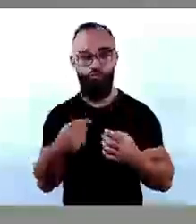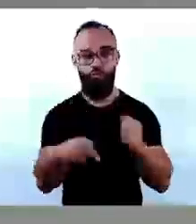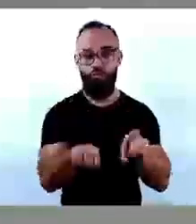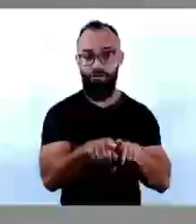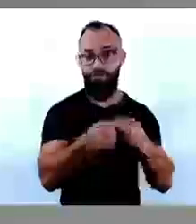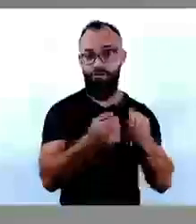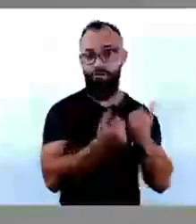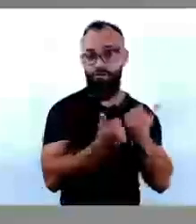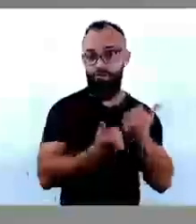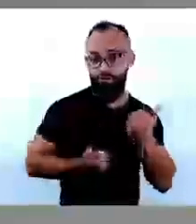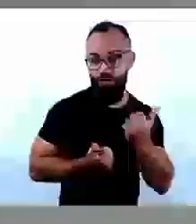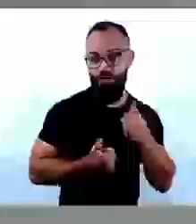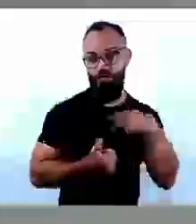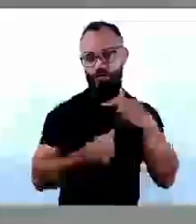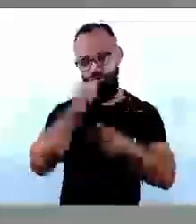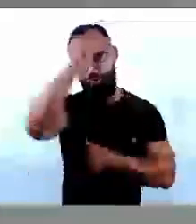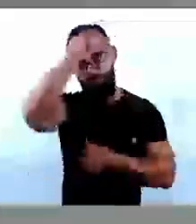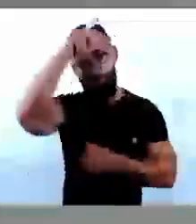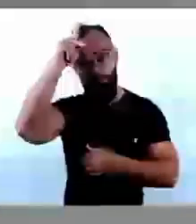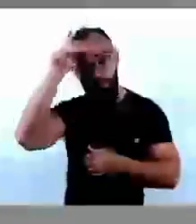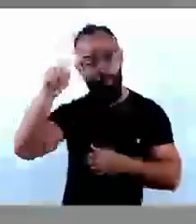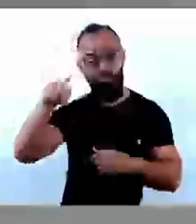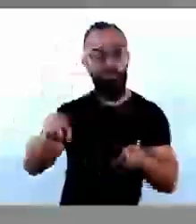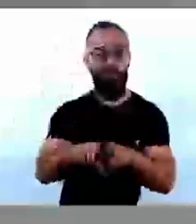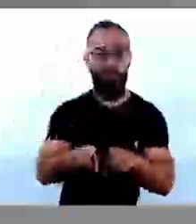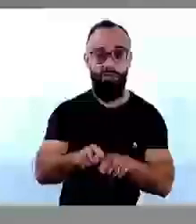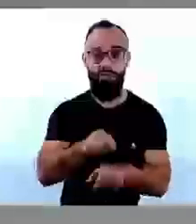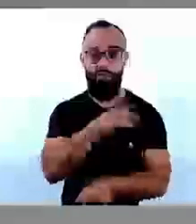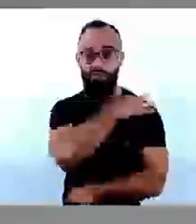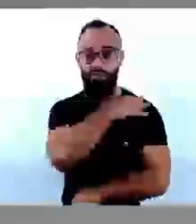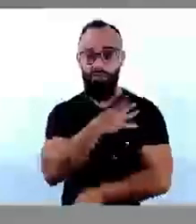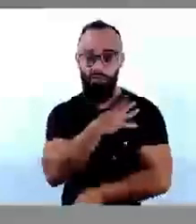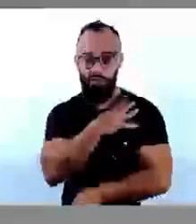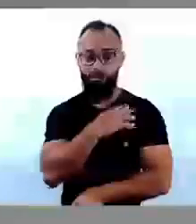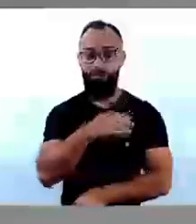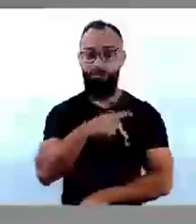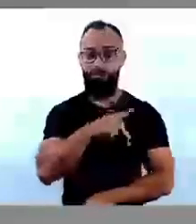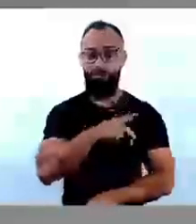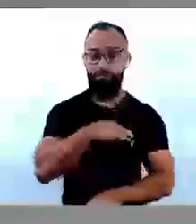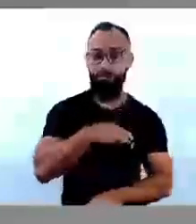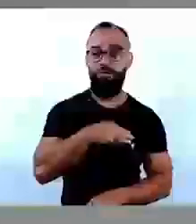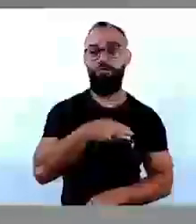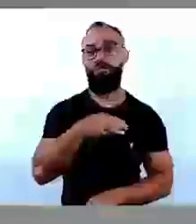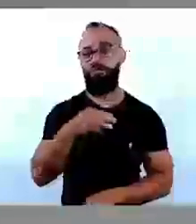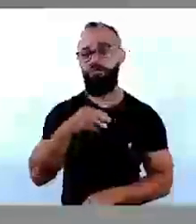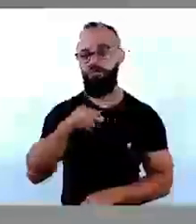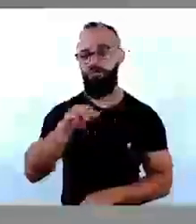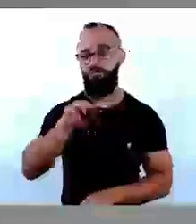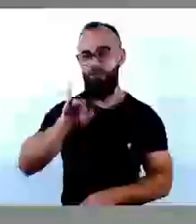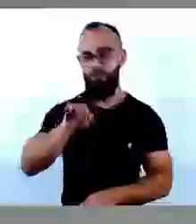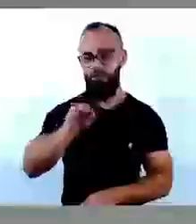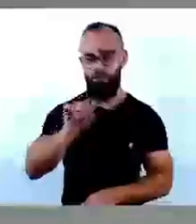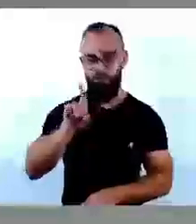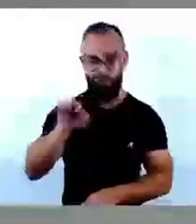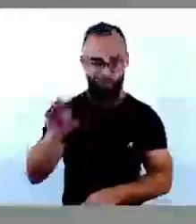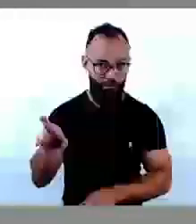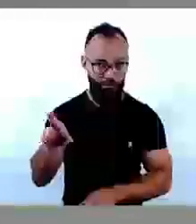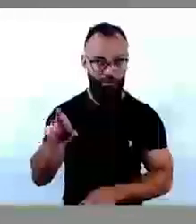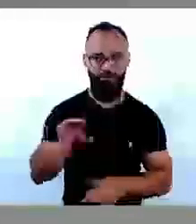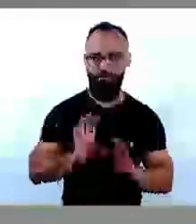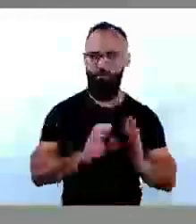Coronel Jade dizer que foi uma reunião bastante produtiva né comunidade se fez presente né comunidade